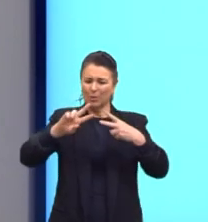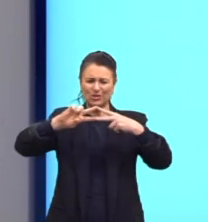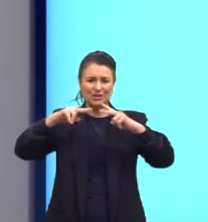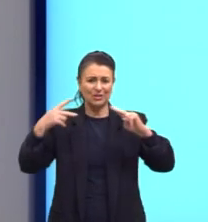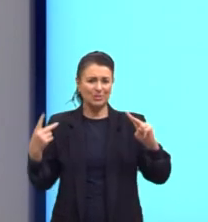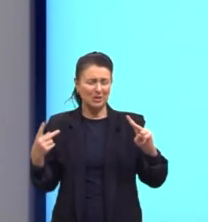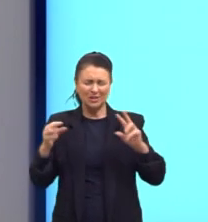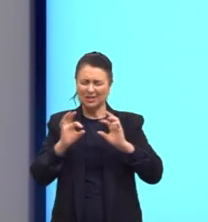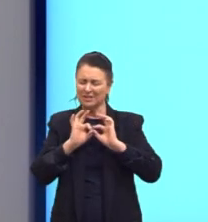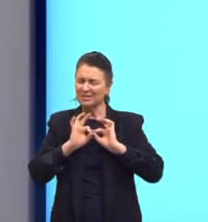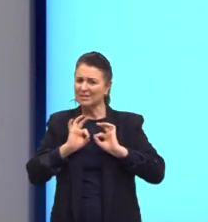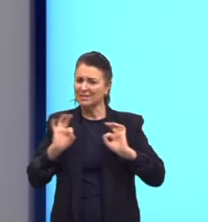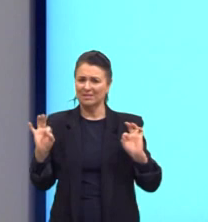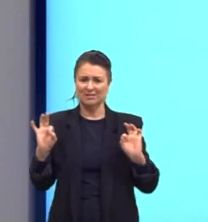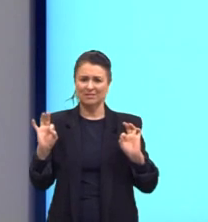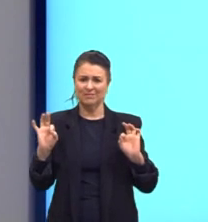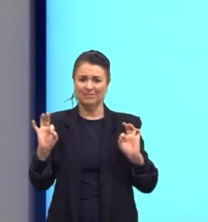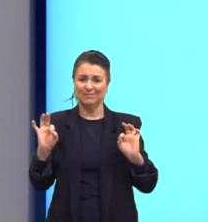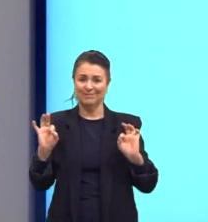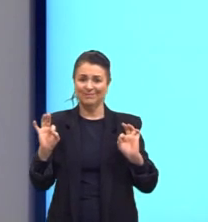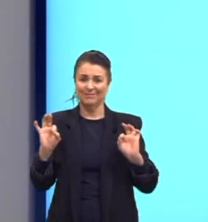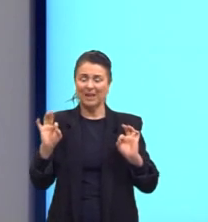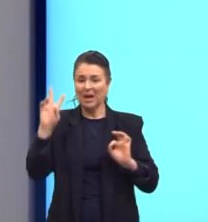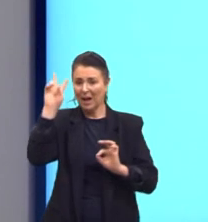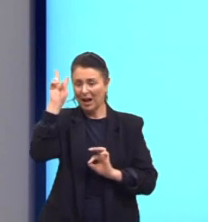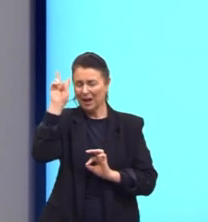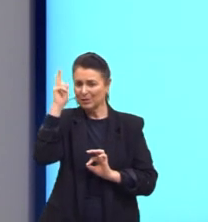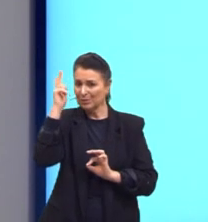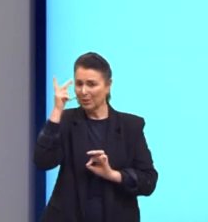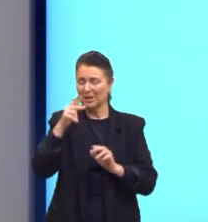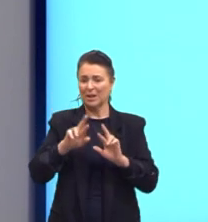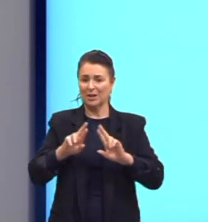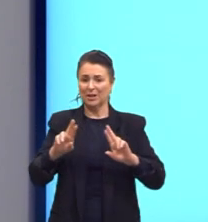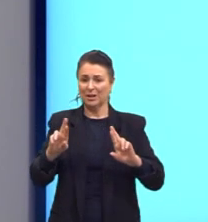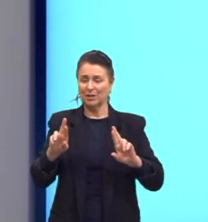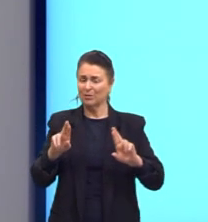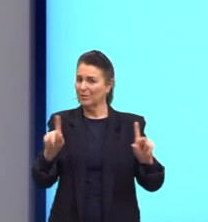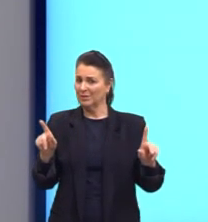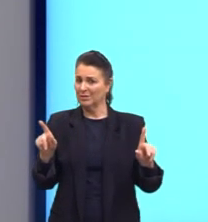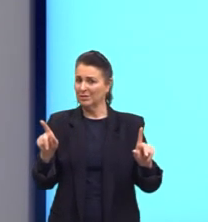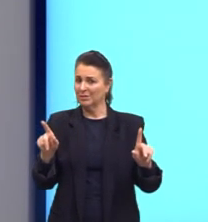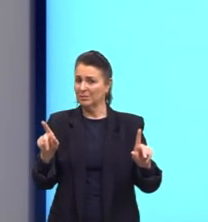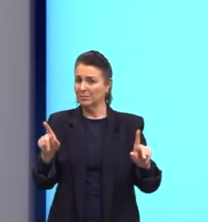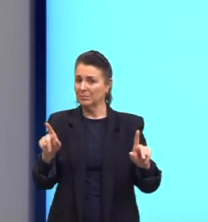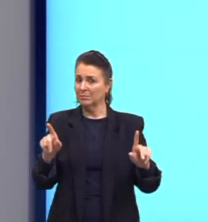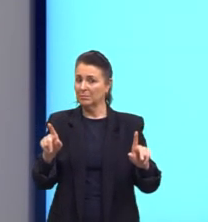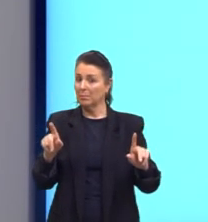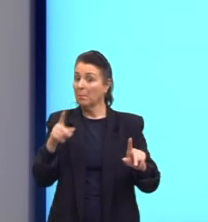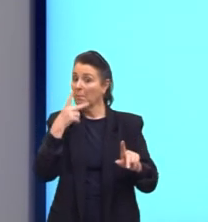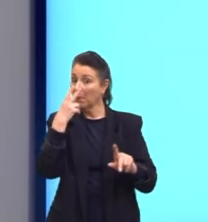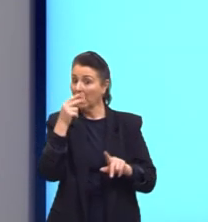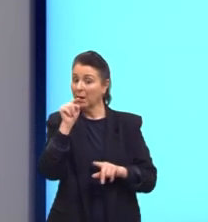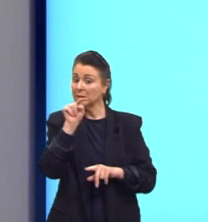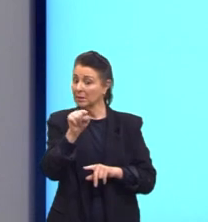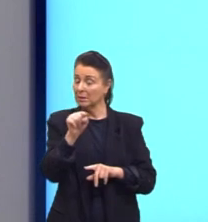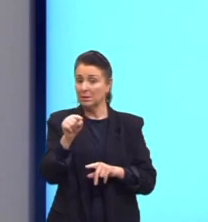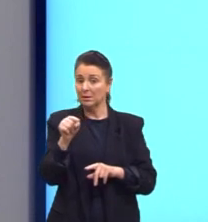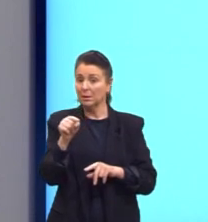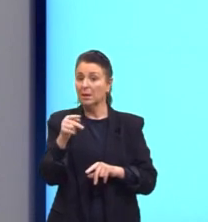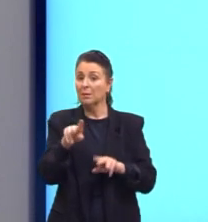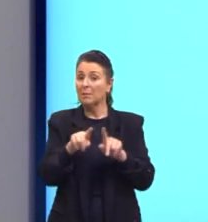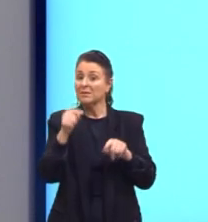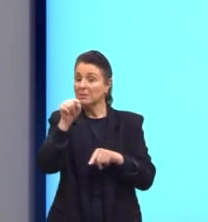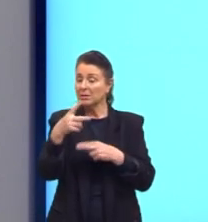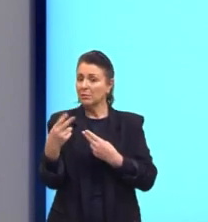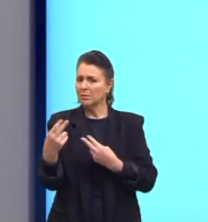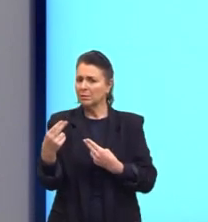a história evolutiva deles é muito distante por mais que eles sejam semelhantes então que tipo